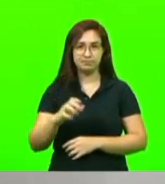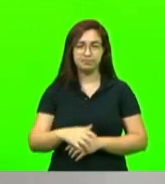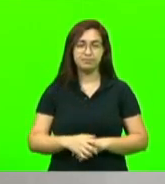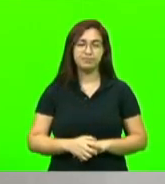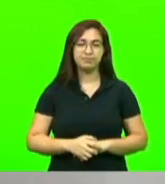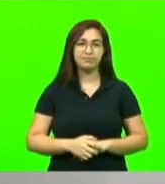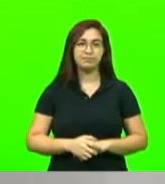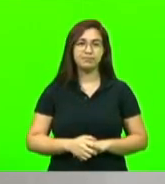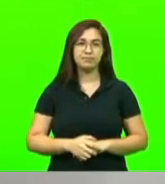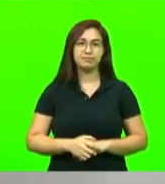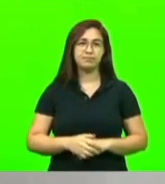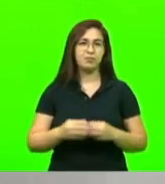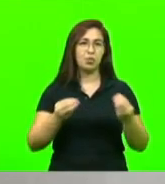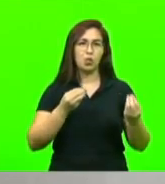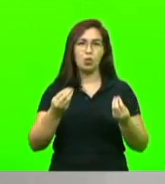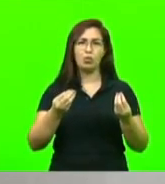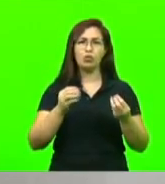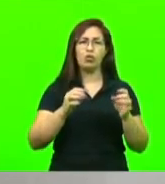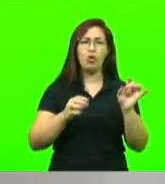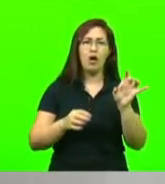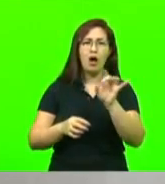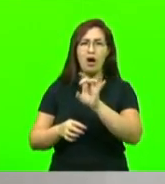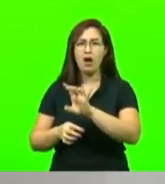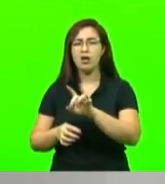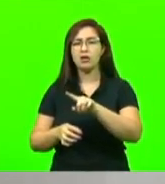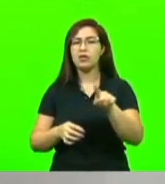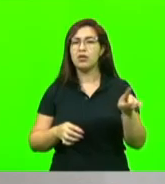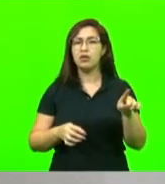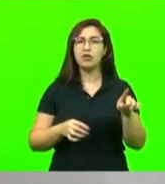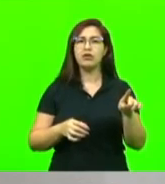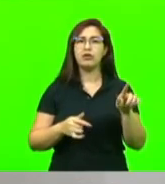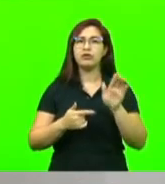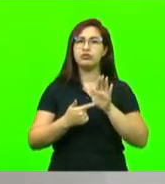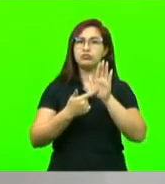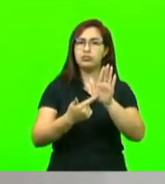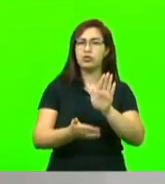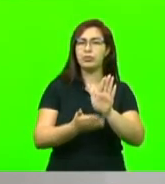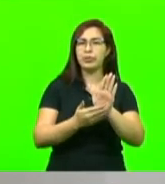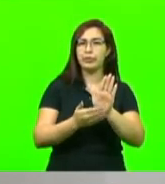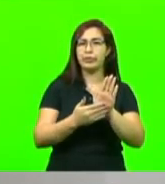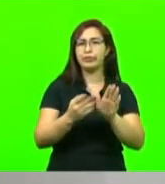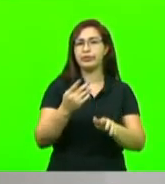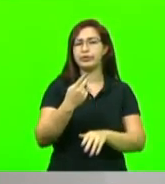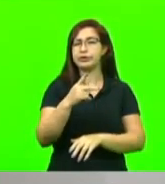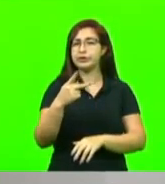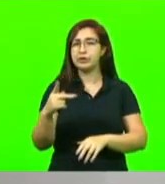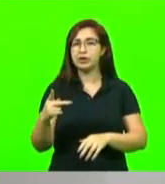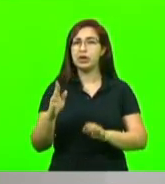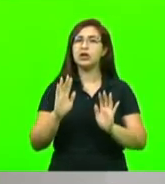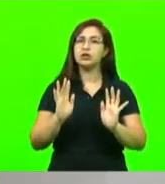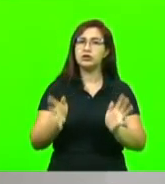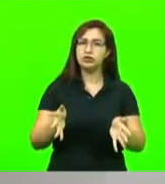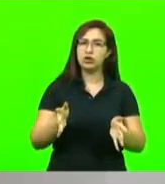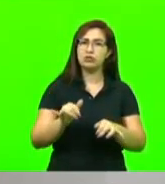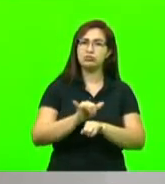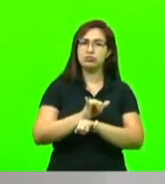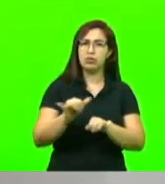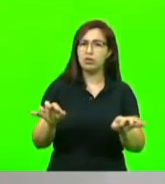as formas como cada candidato ao governo vai apresentar sua proposta, parece já desenhada, falta apenas